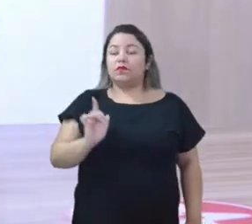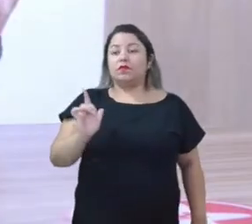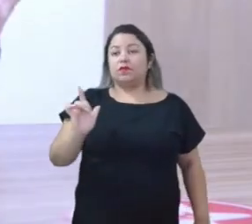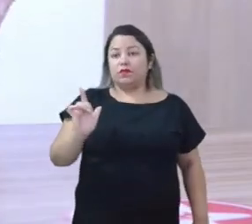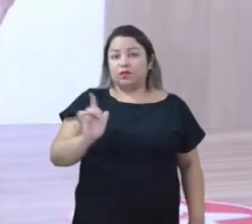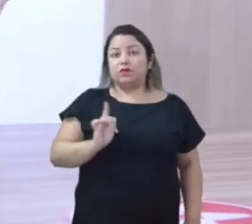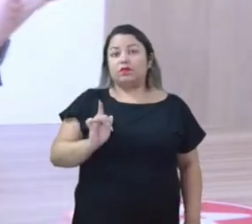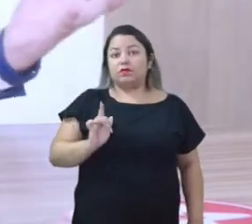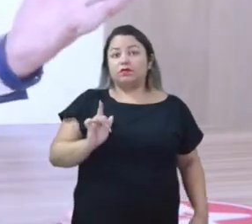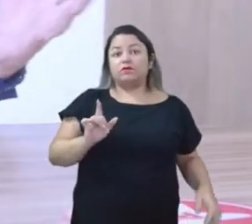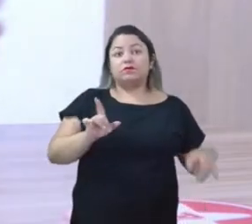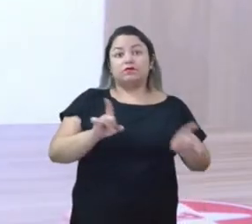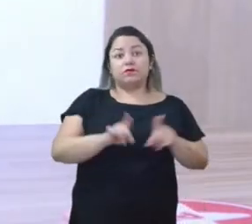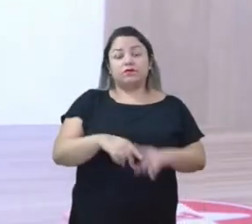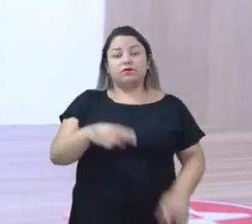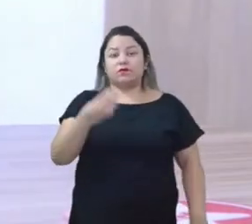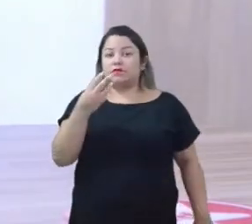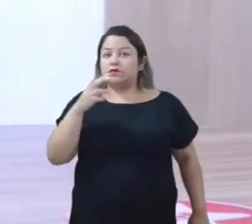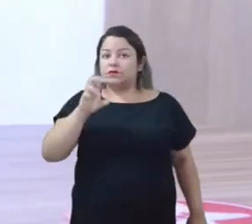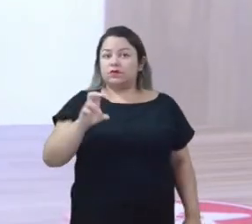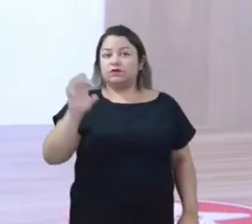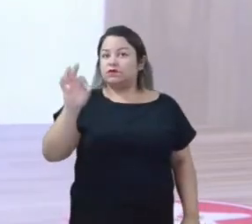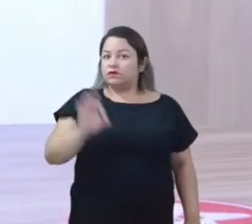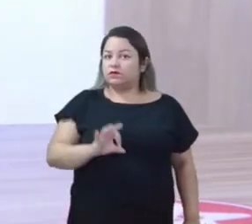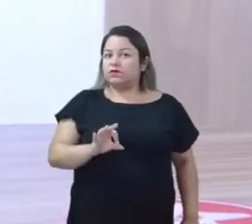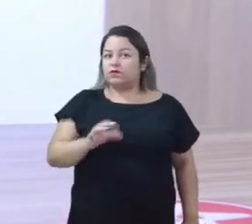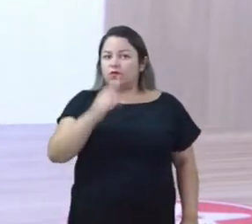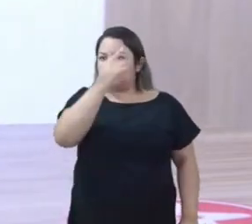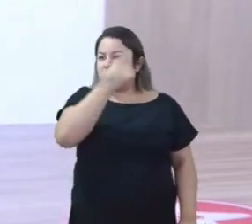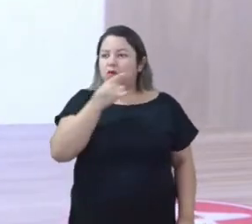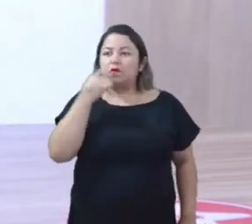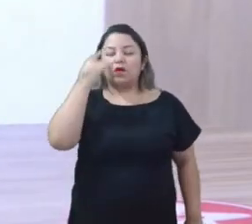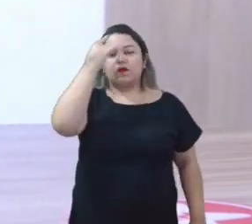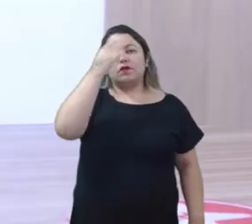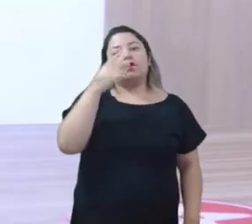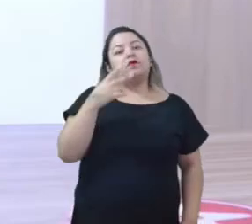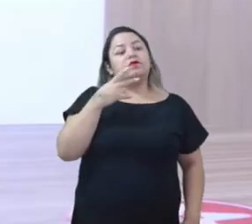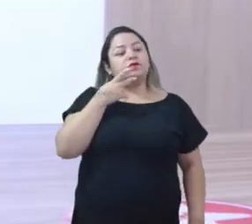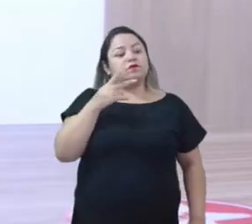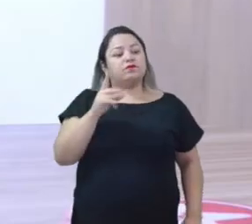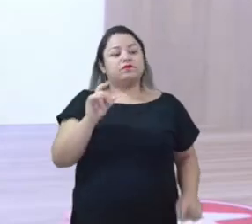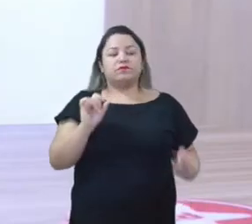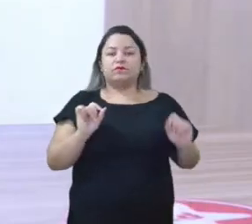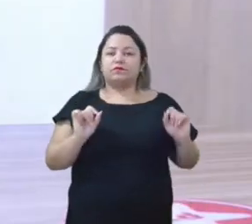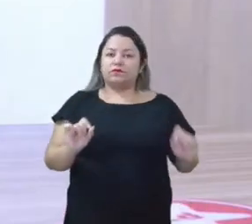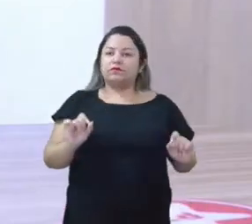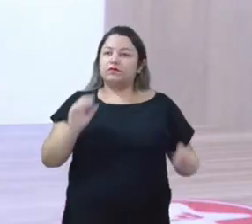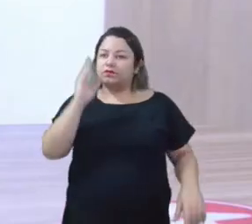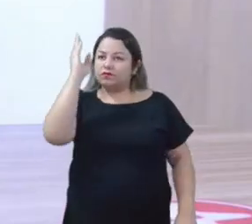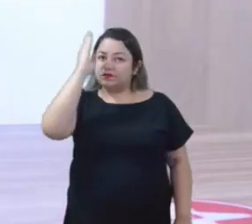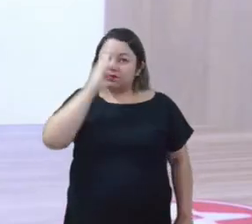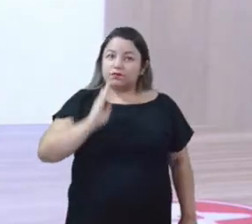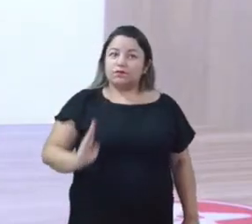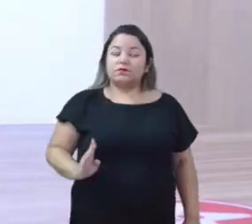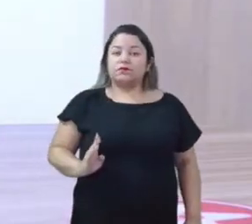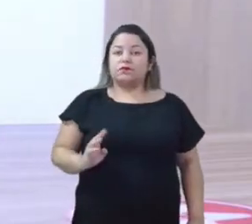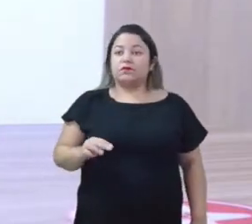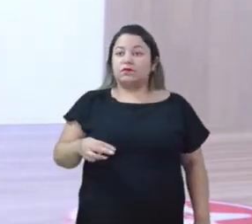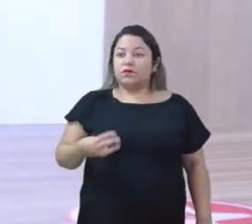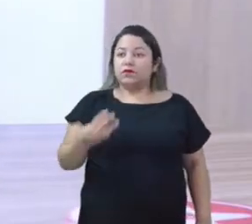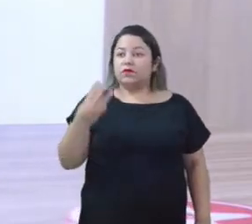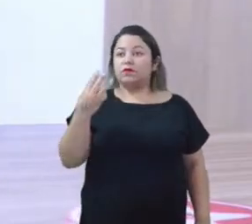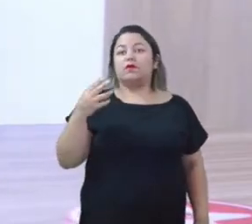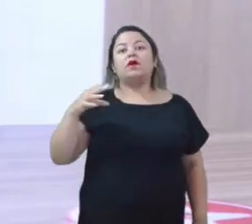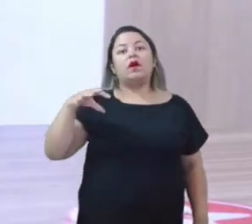uma jornada de 35 horas. O Brasil que está fora da curva. O Brasil tem uma jornada de 39